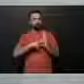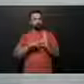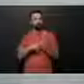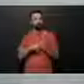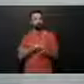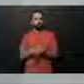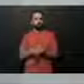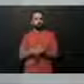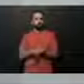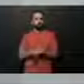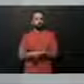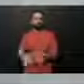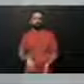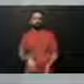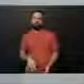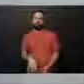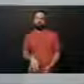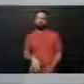tem nenhuma.